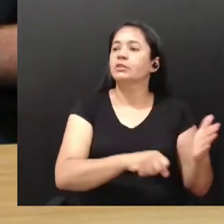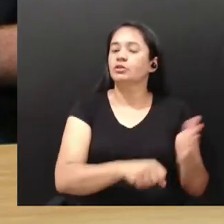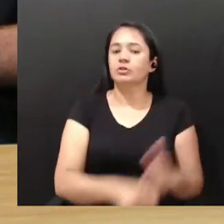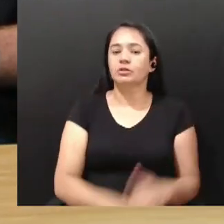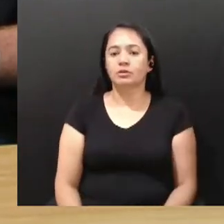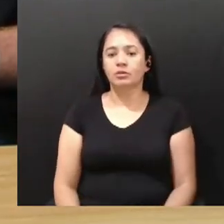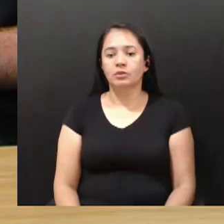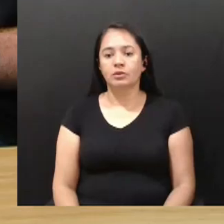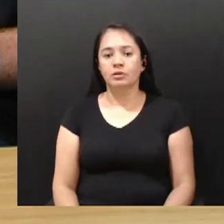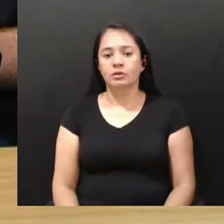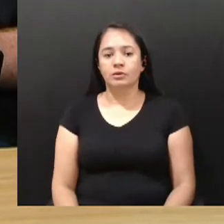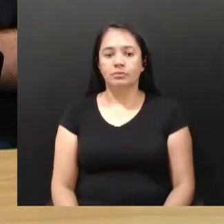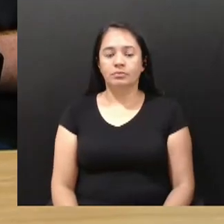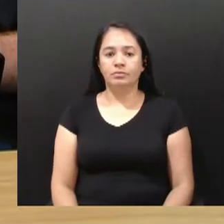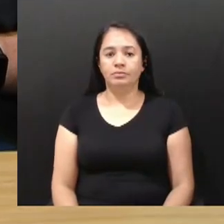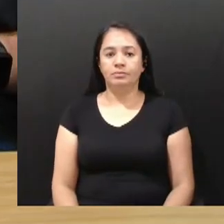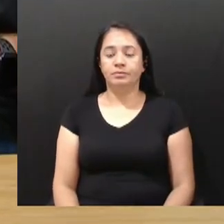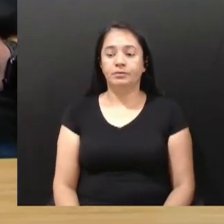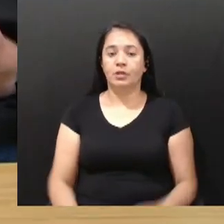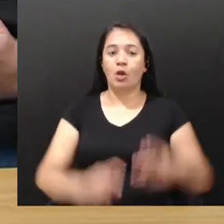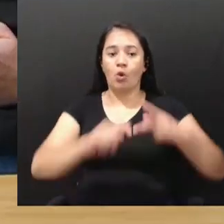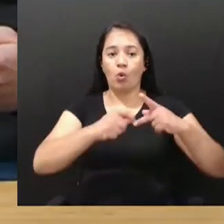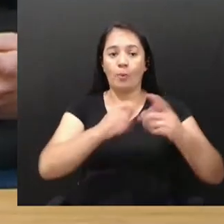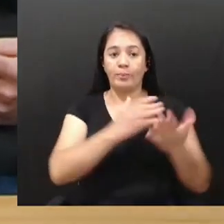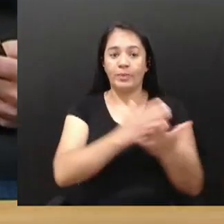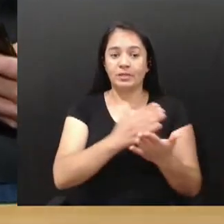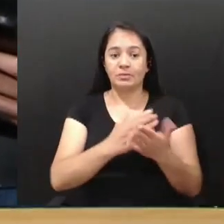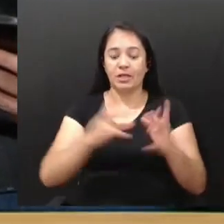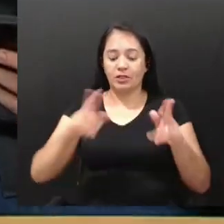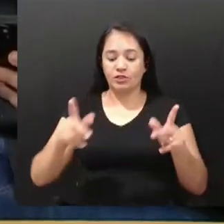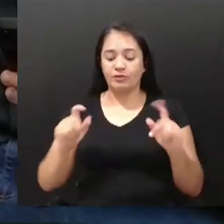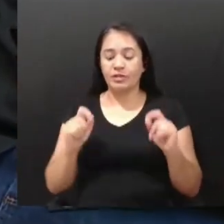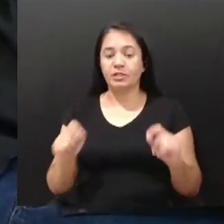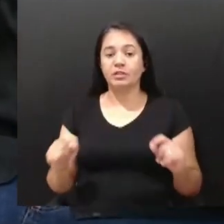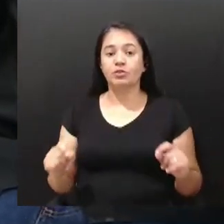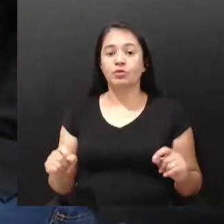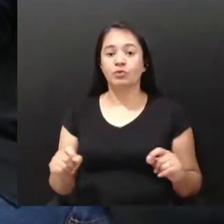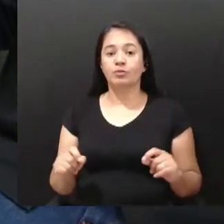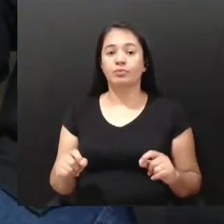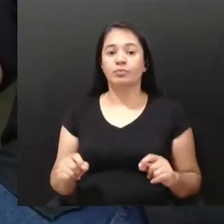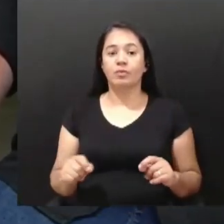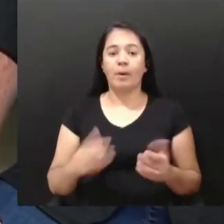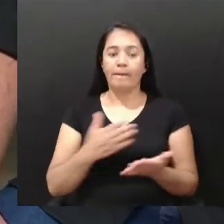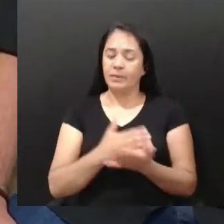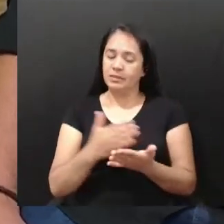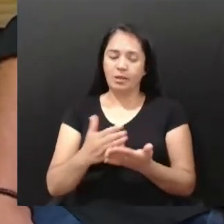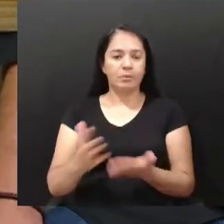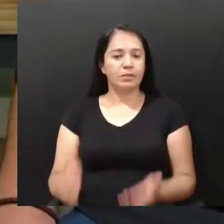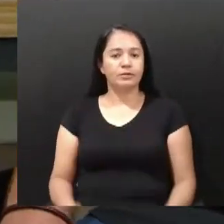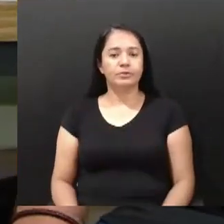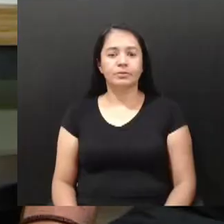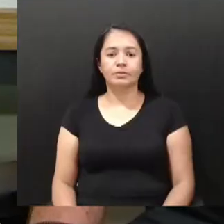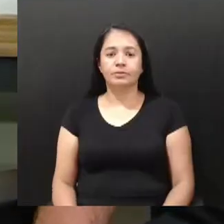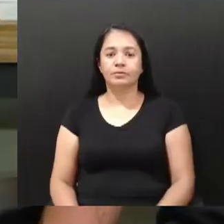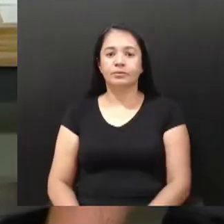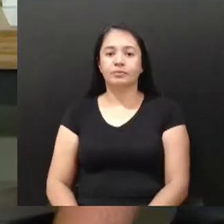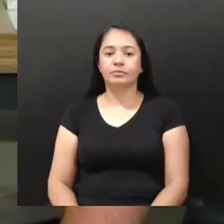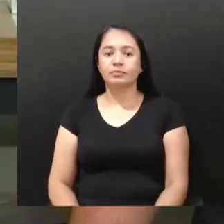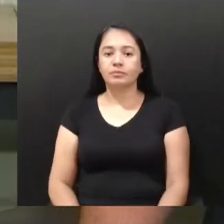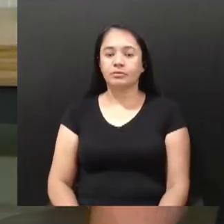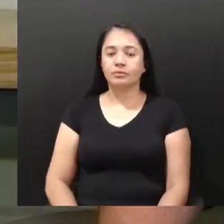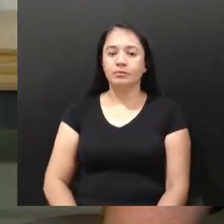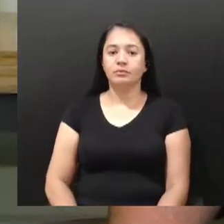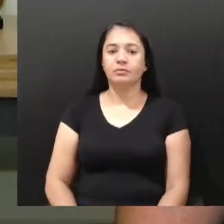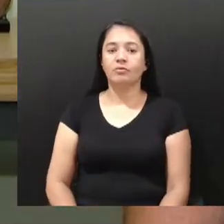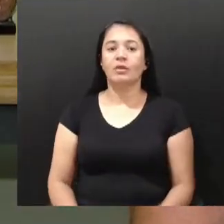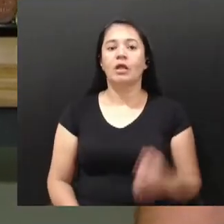certo? O Pix parcelado, a grande diferença dele é, de fato, o parcelamento. né? Então, em determinadas